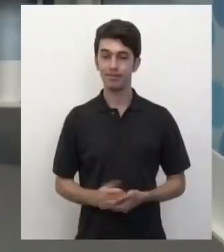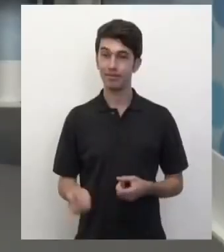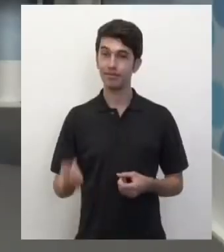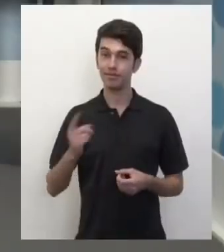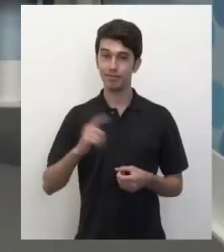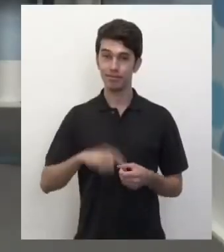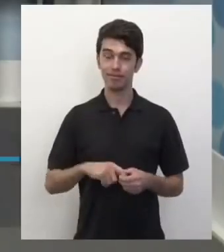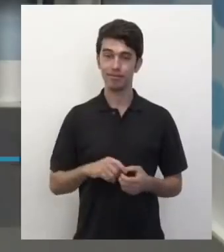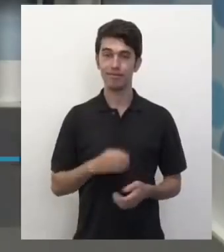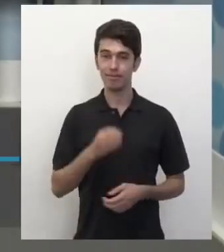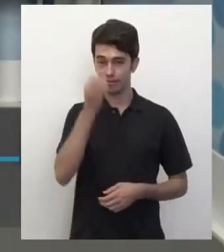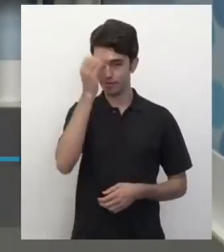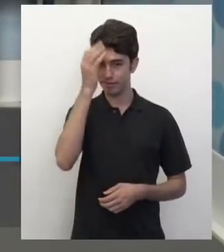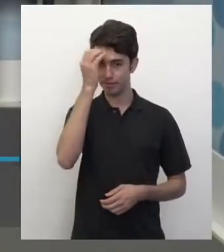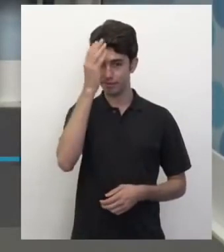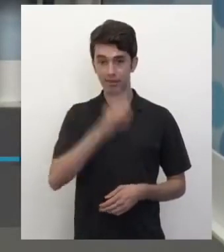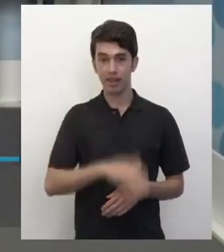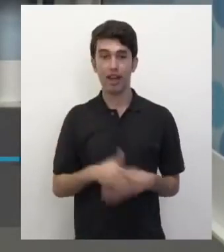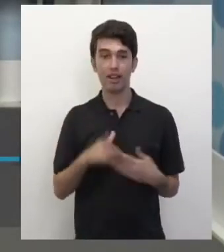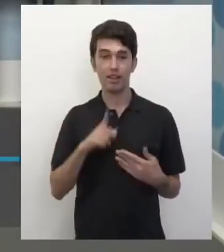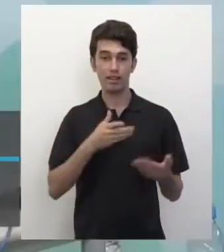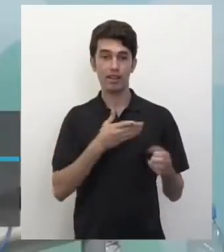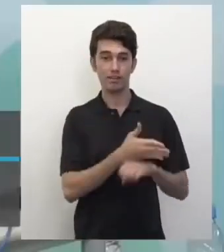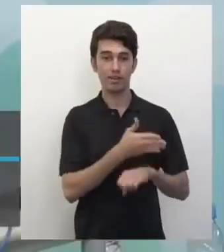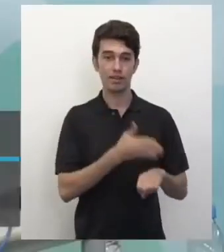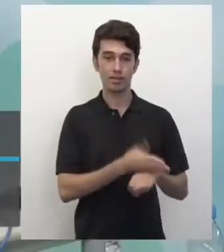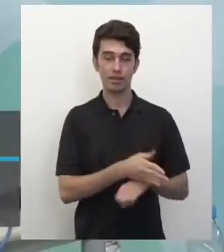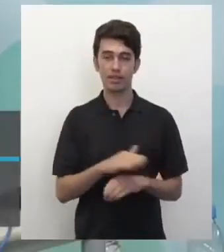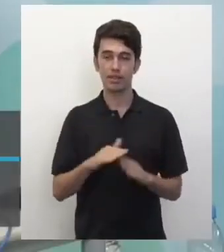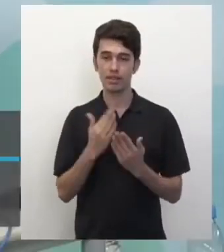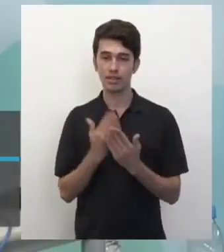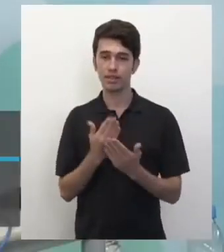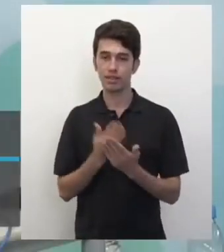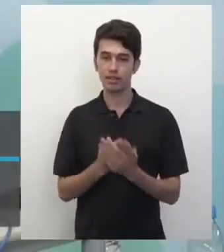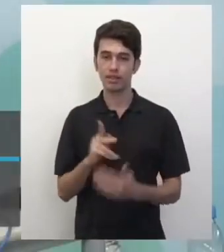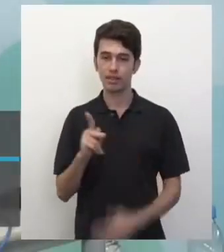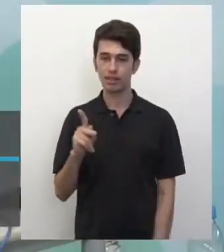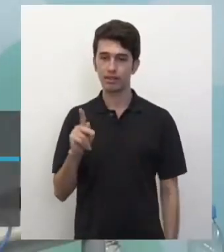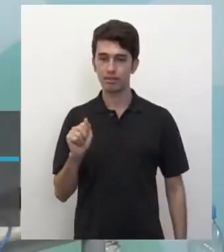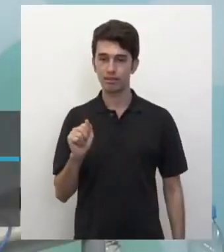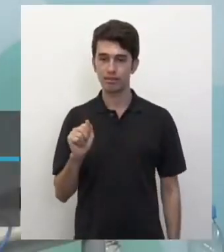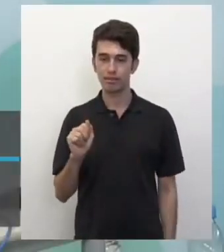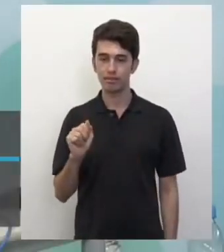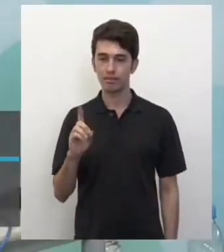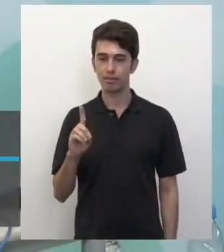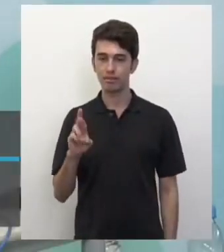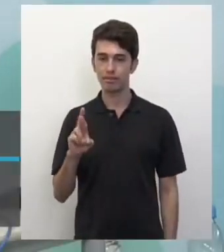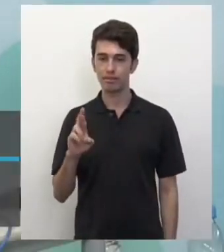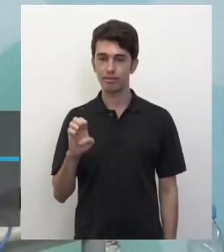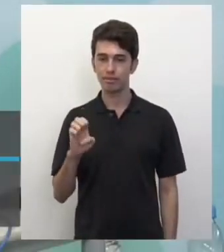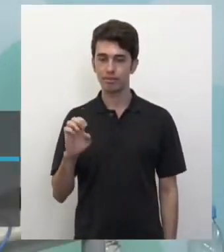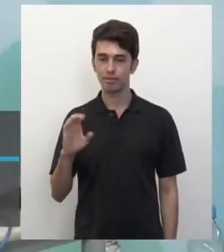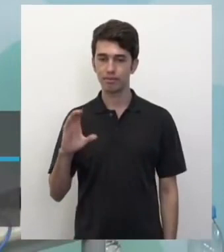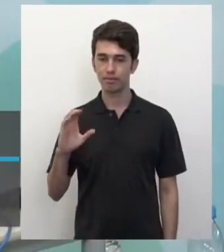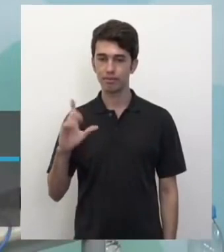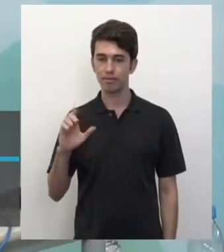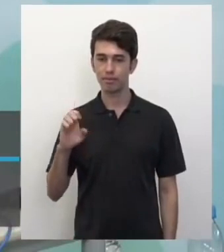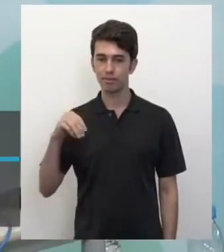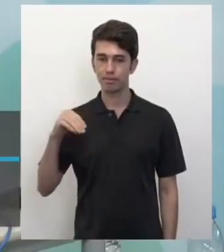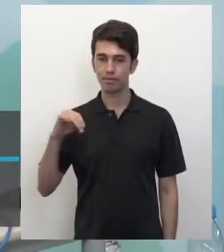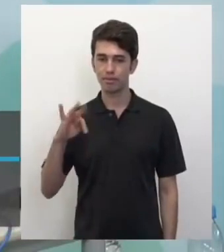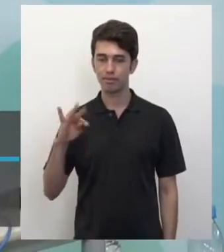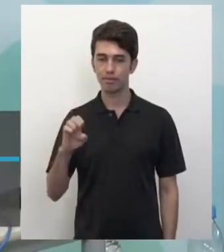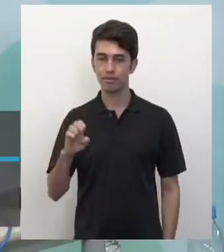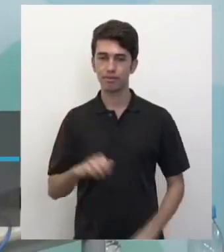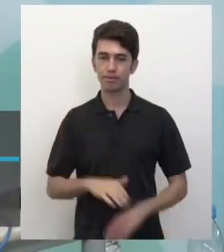Voltamos, Osmar. Voltamos. E tivemos aí a participação da Escola Padre Clemente Marton Segura, né, da